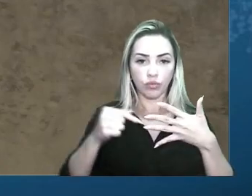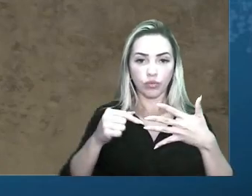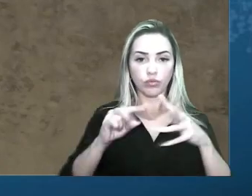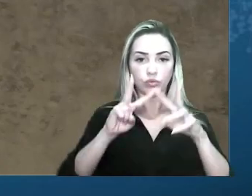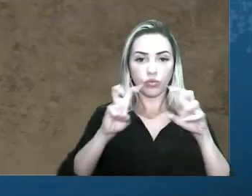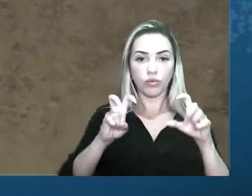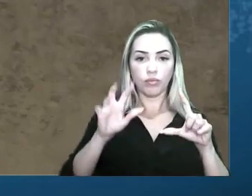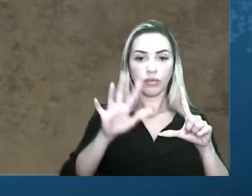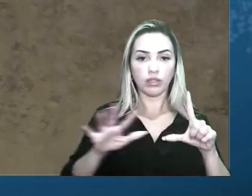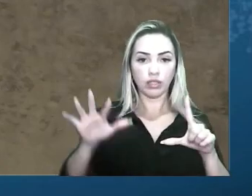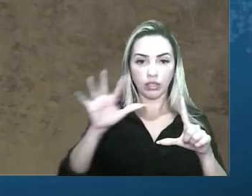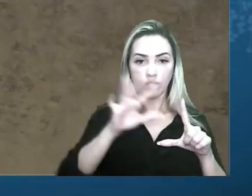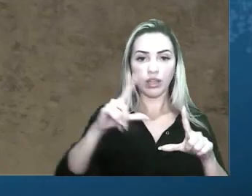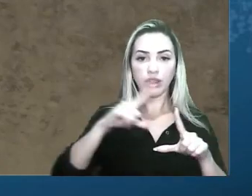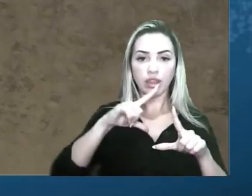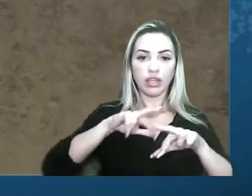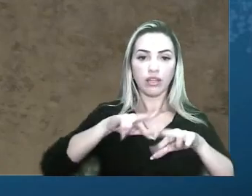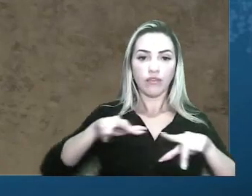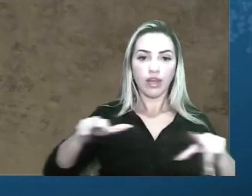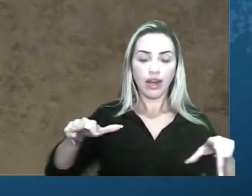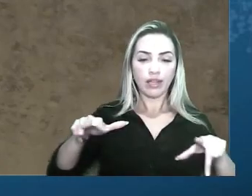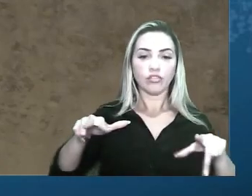for Treating Disease.